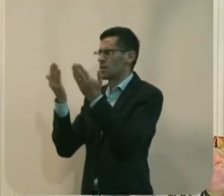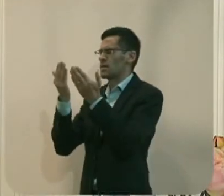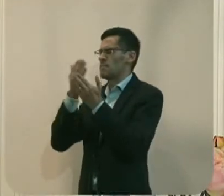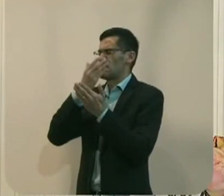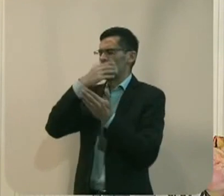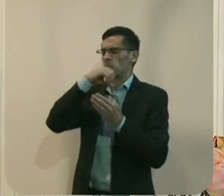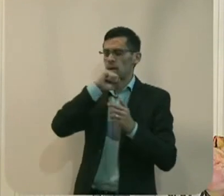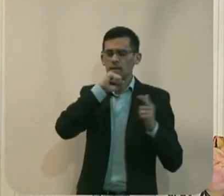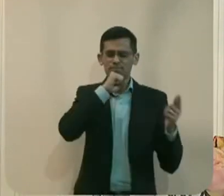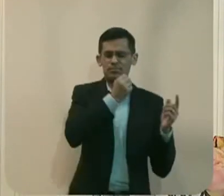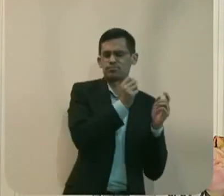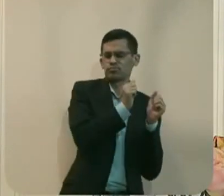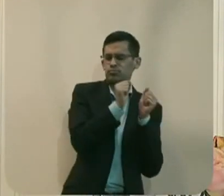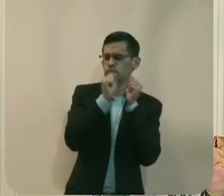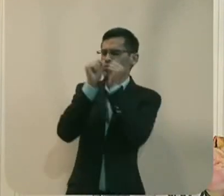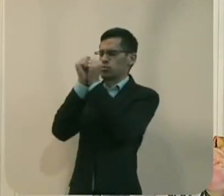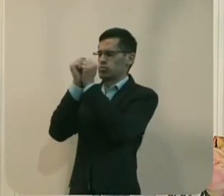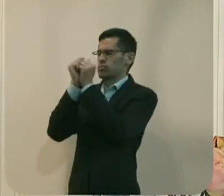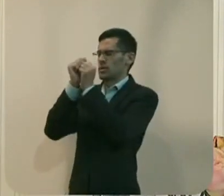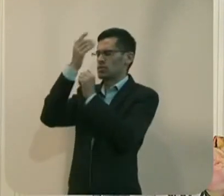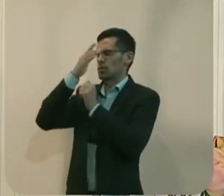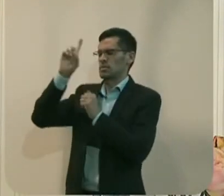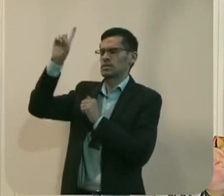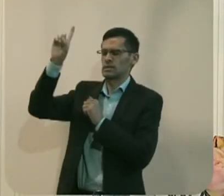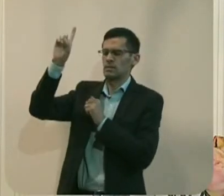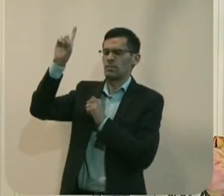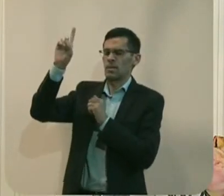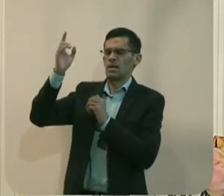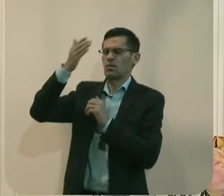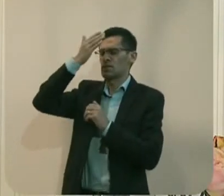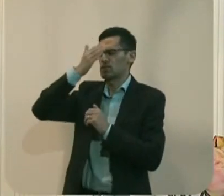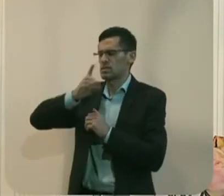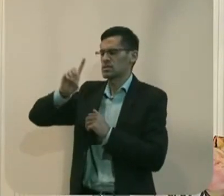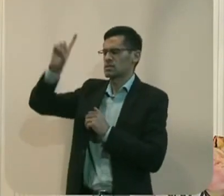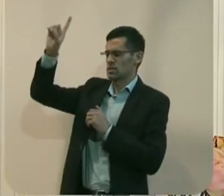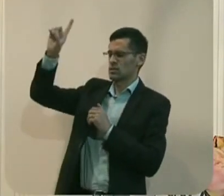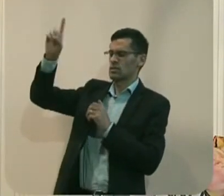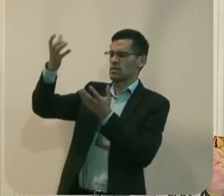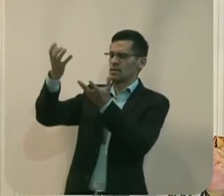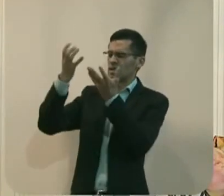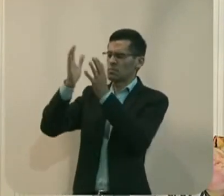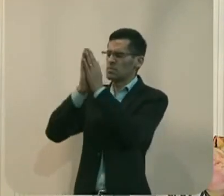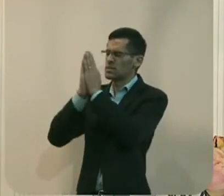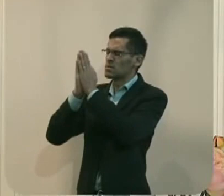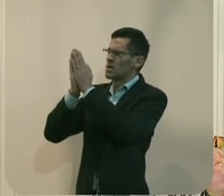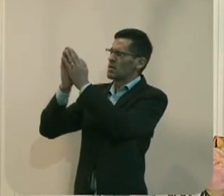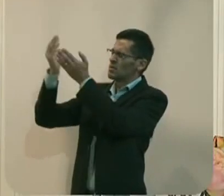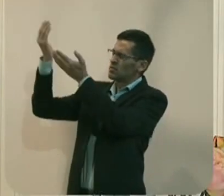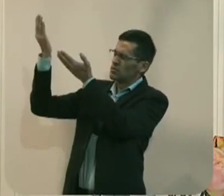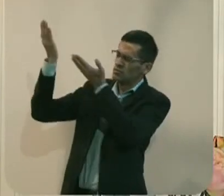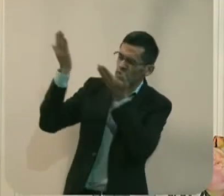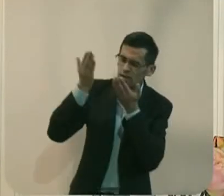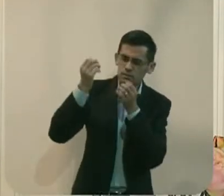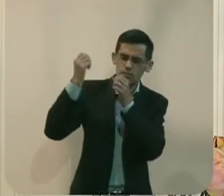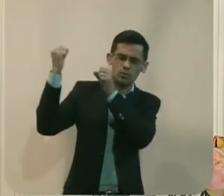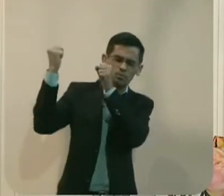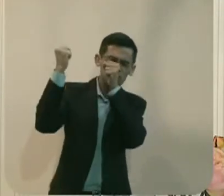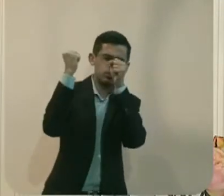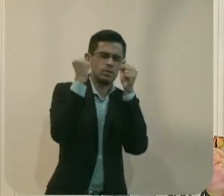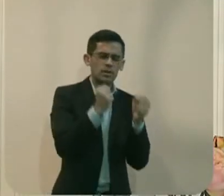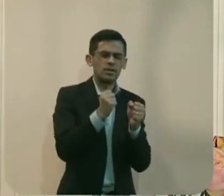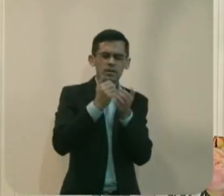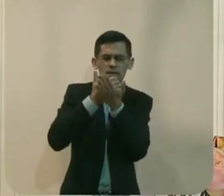vão se aproximar da tua cruz. Elas estão diante do Senhor e eu quero te pedir, agora vem com poder.